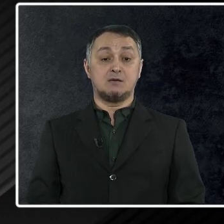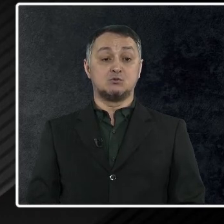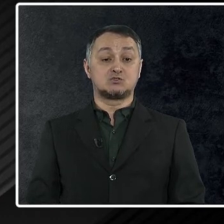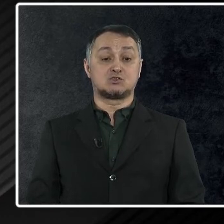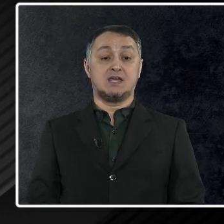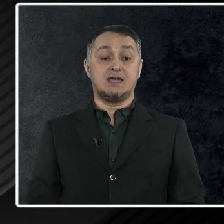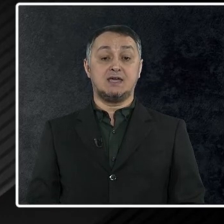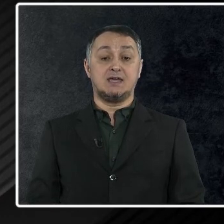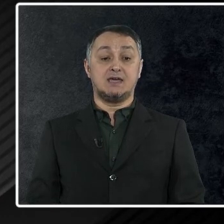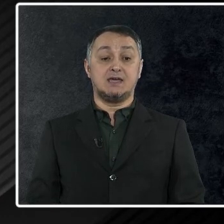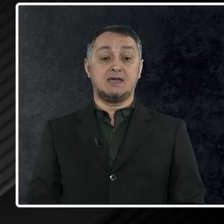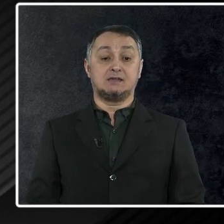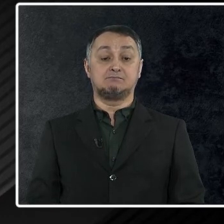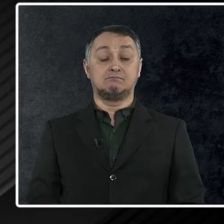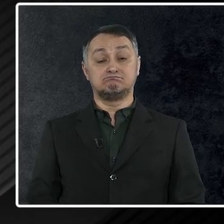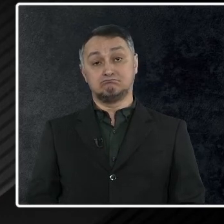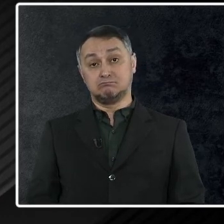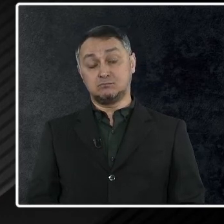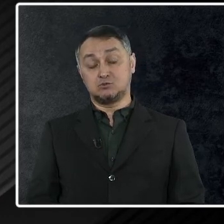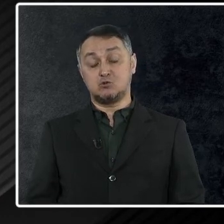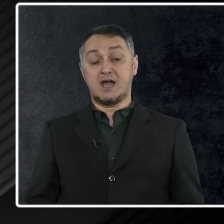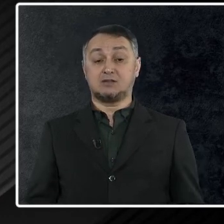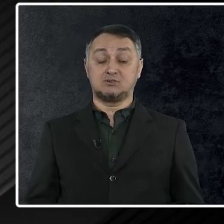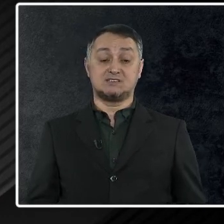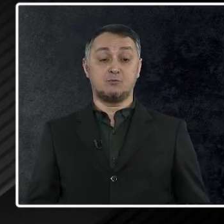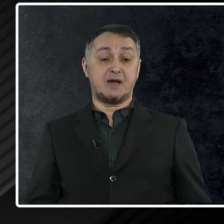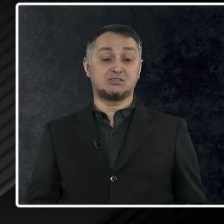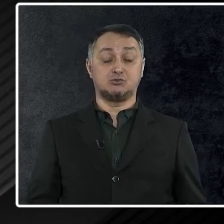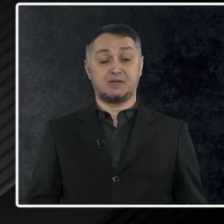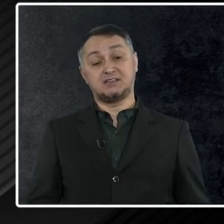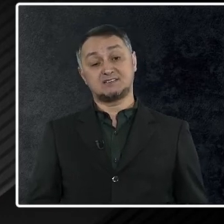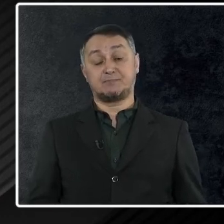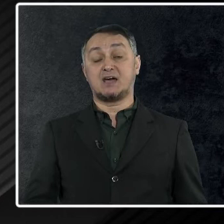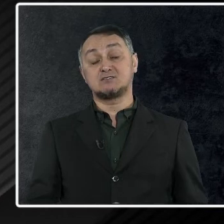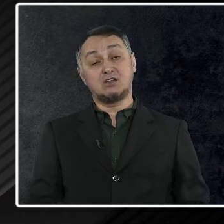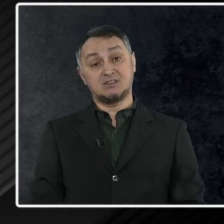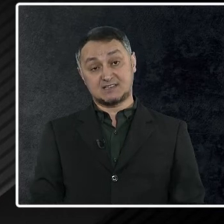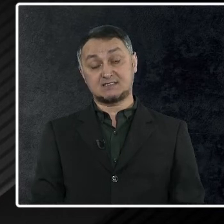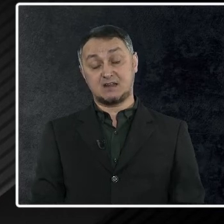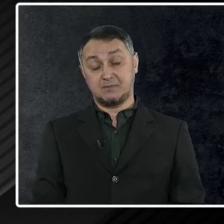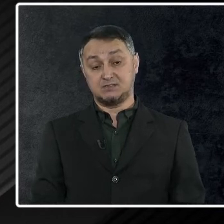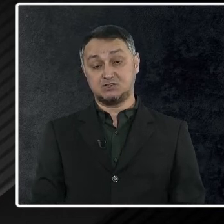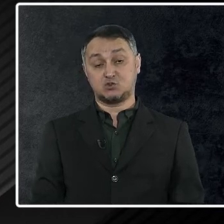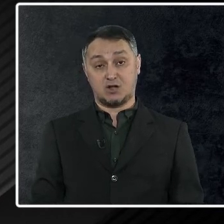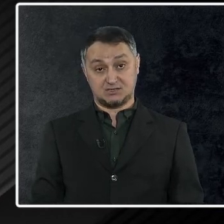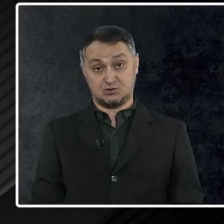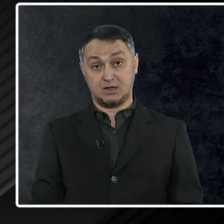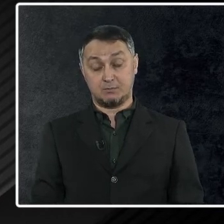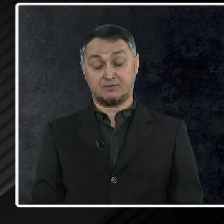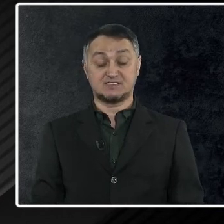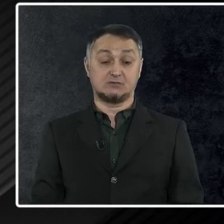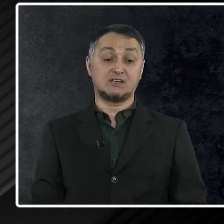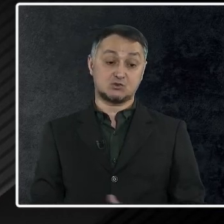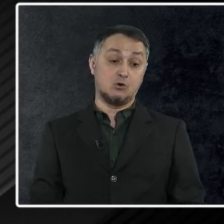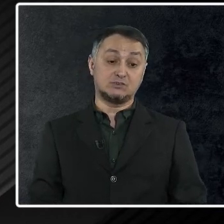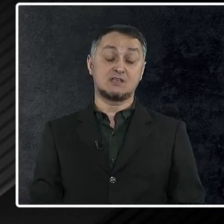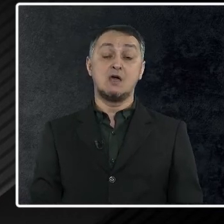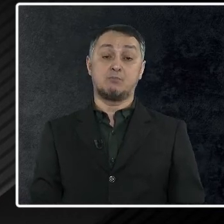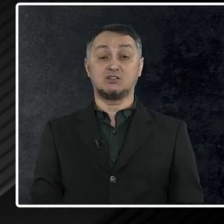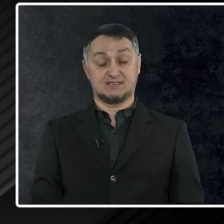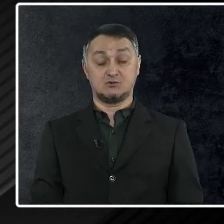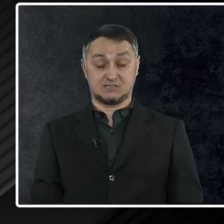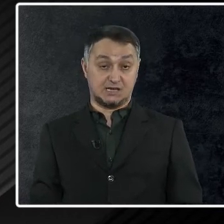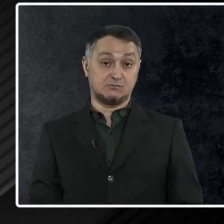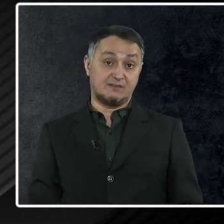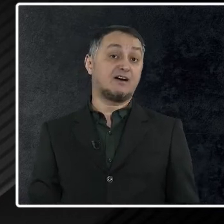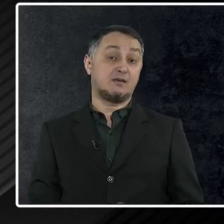nós temos um julgado que, se o partido perder esse prazo, não necessariamente isso ocasiona a reprovação das contas,